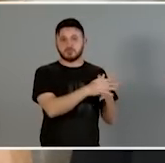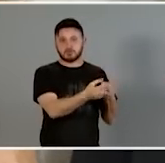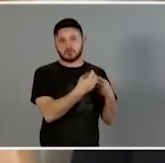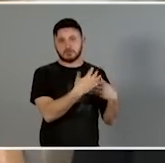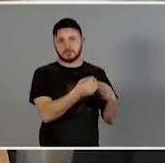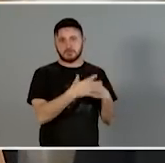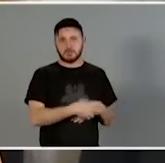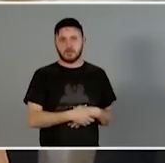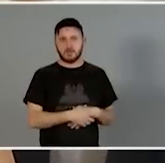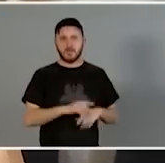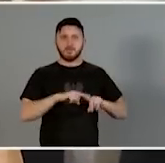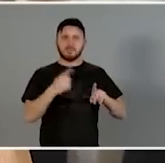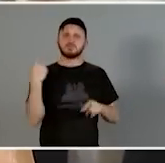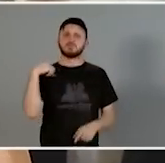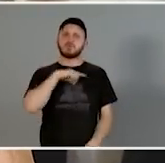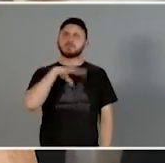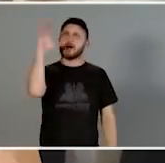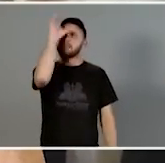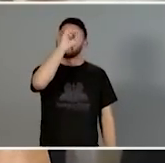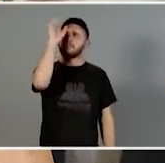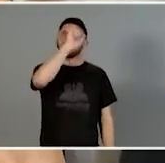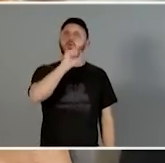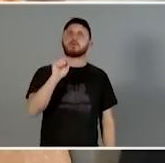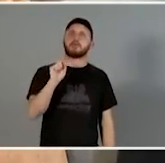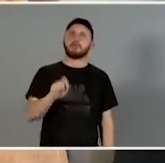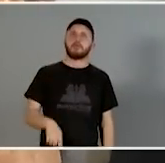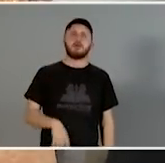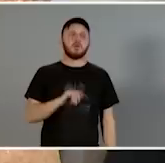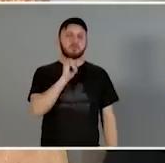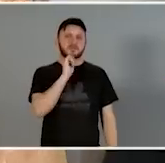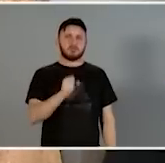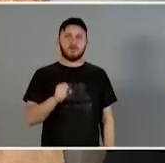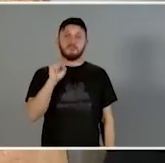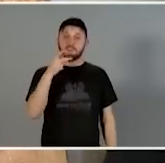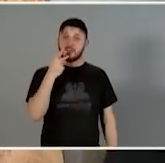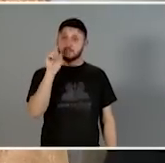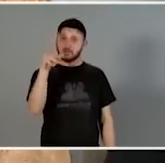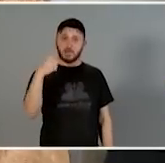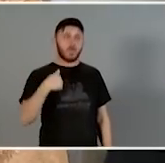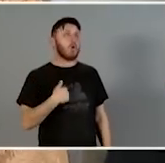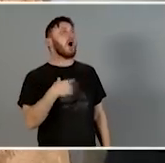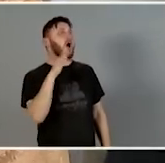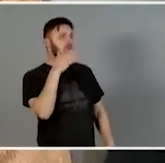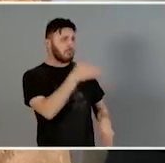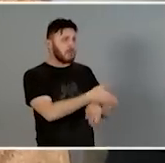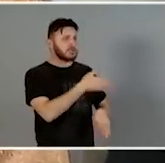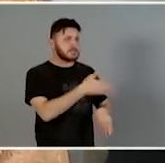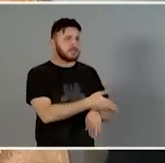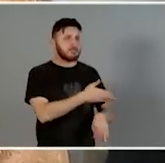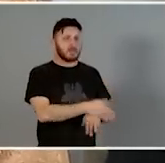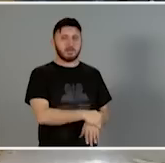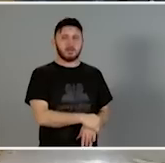ser essa única certeza: eu participei. Não, ensinamentos.